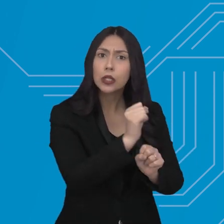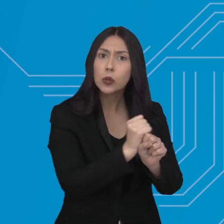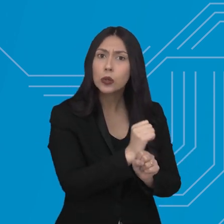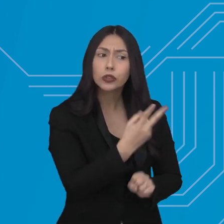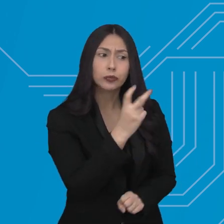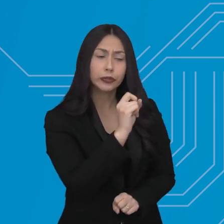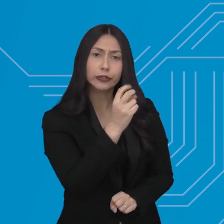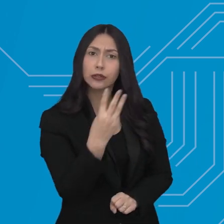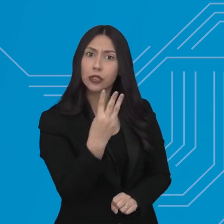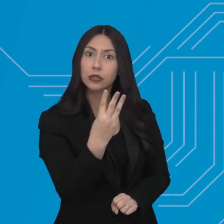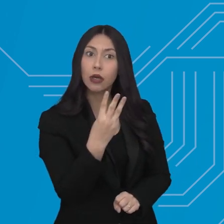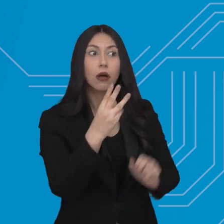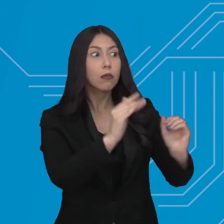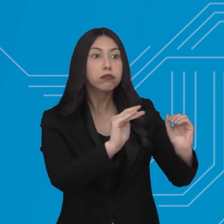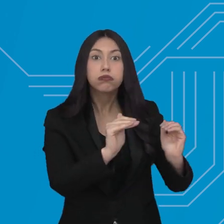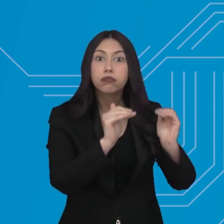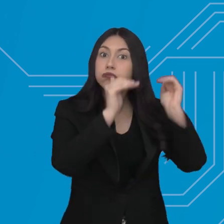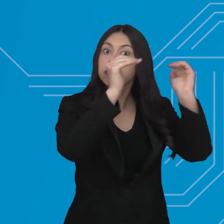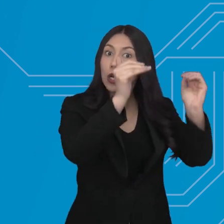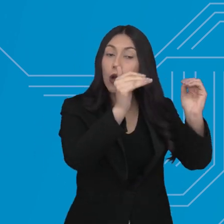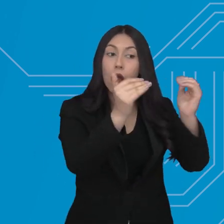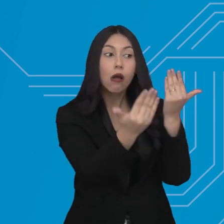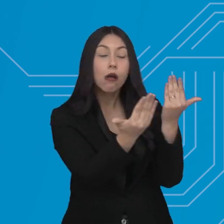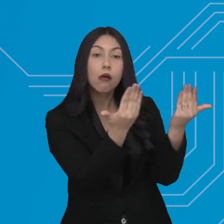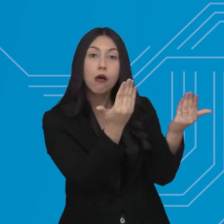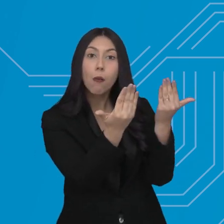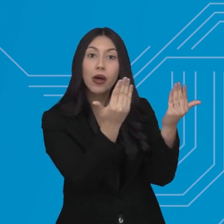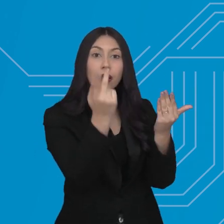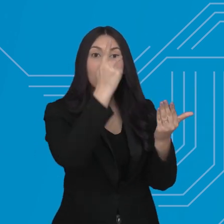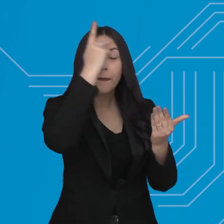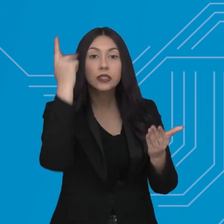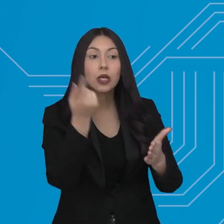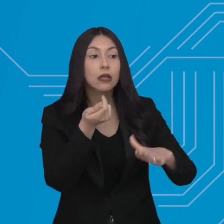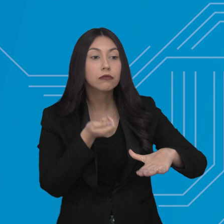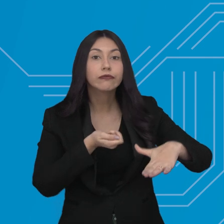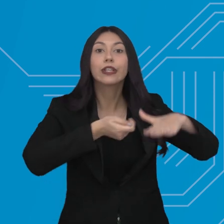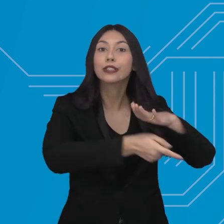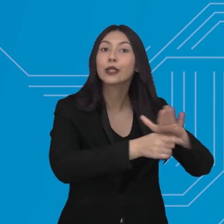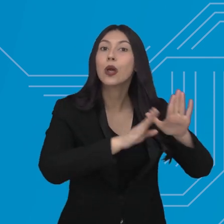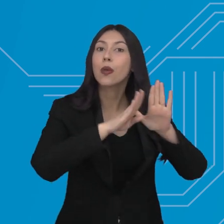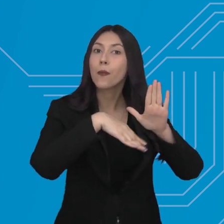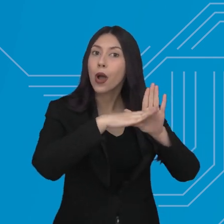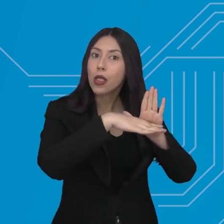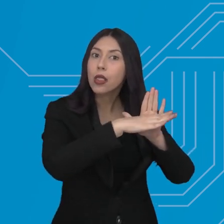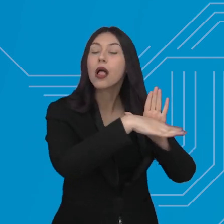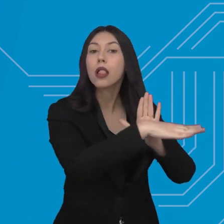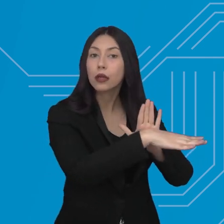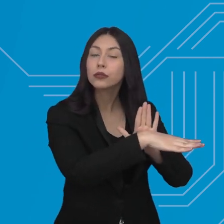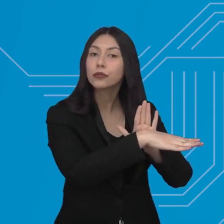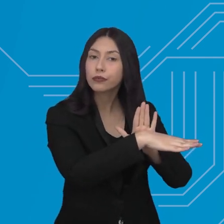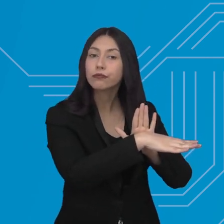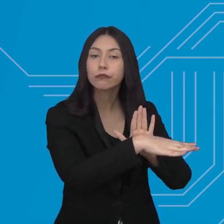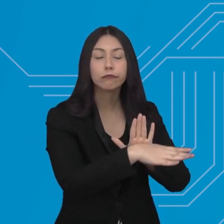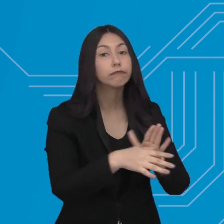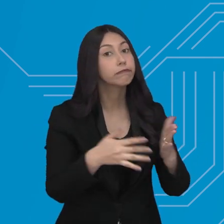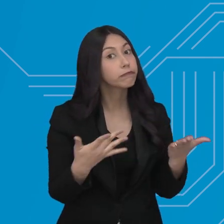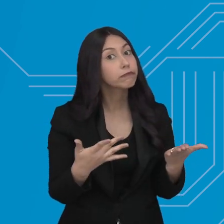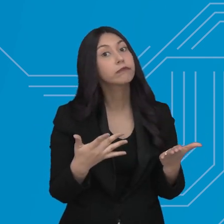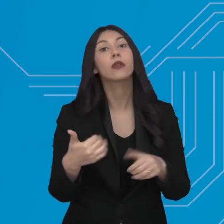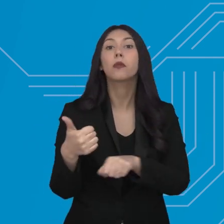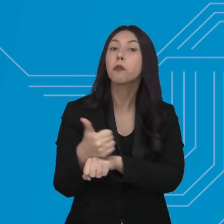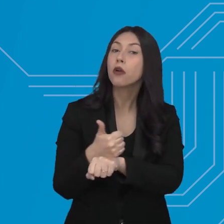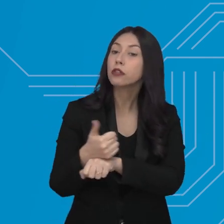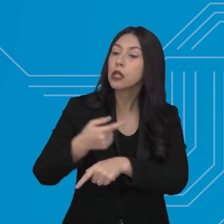em 2023. O número supera e muito a quantidade de pessoas que decidiram investir na Bolsa de Valores no mesmo